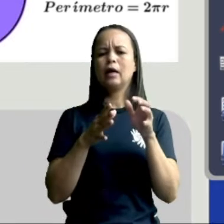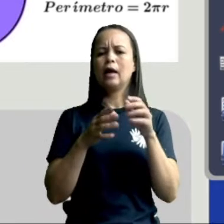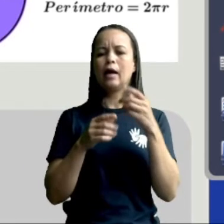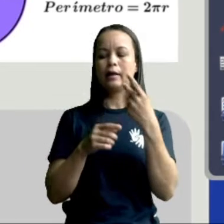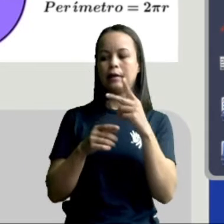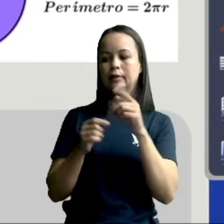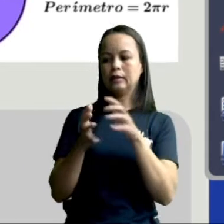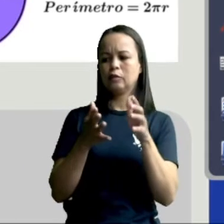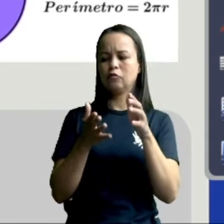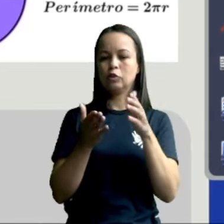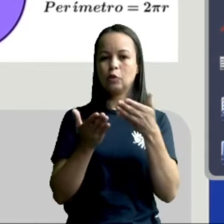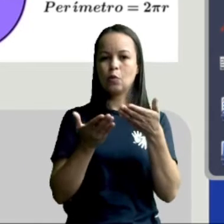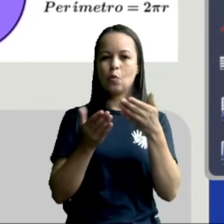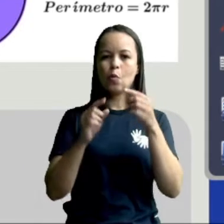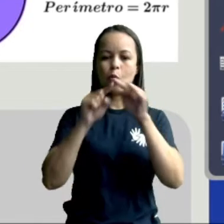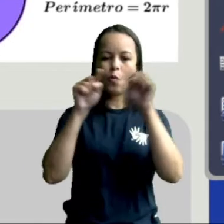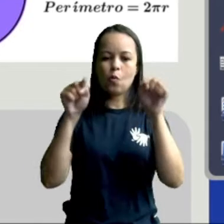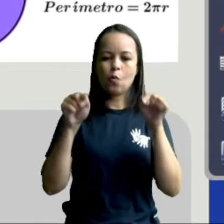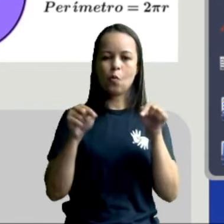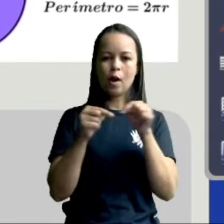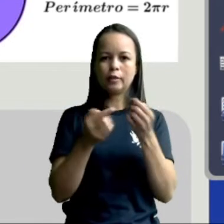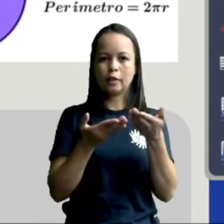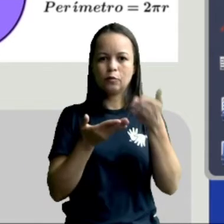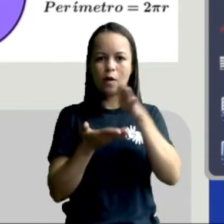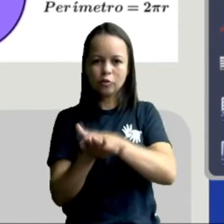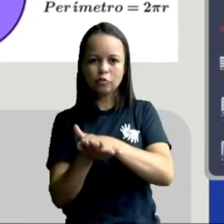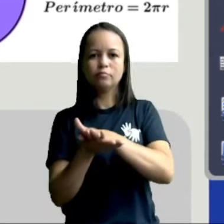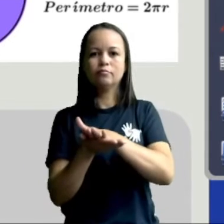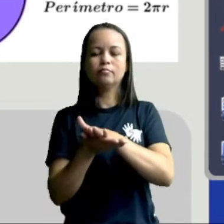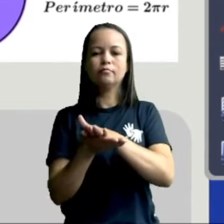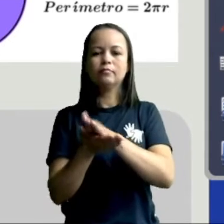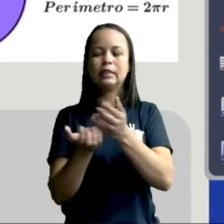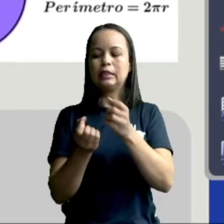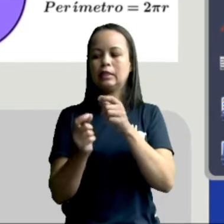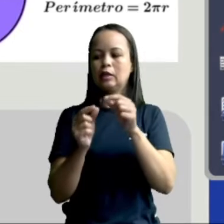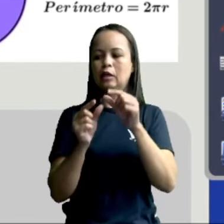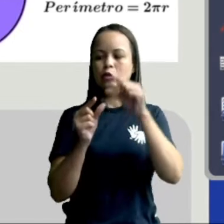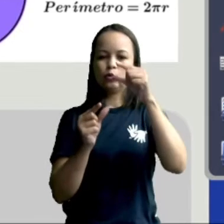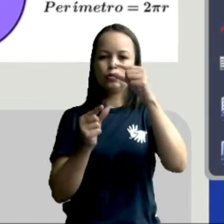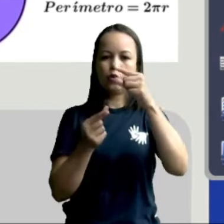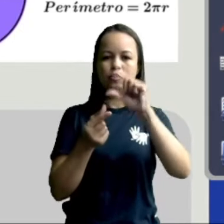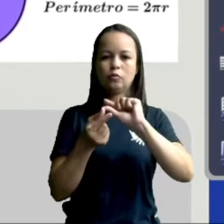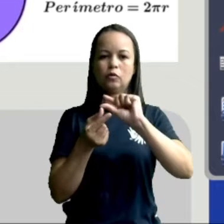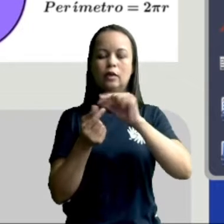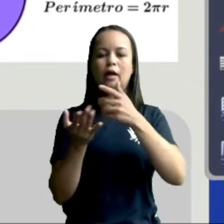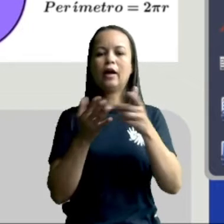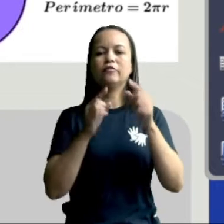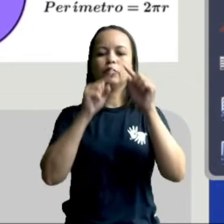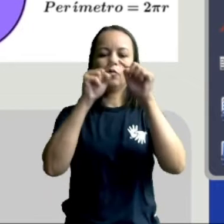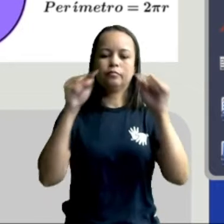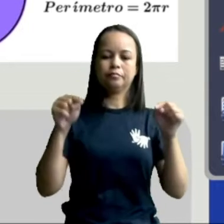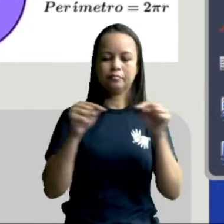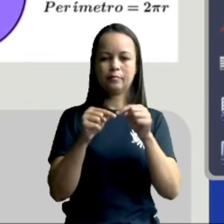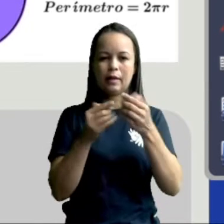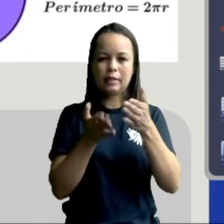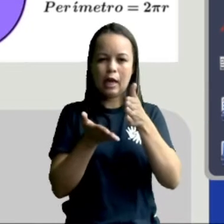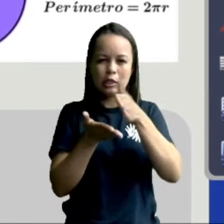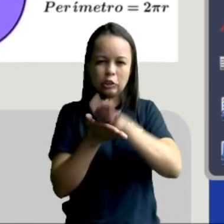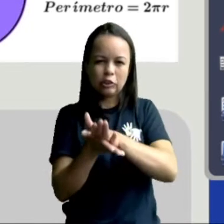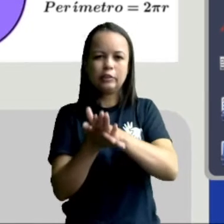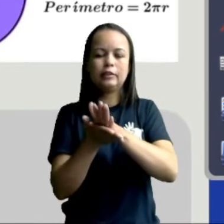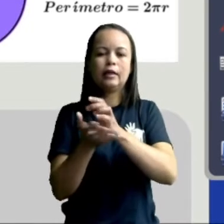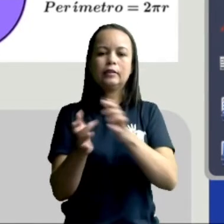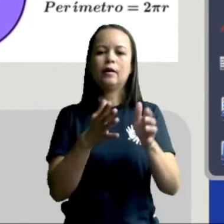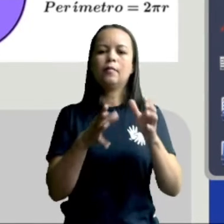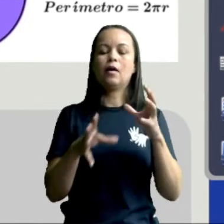fosse um quadrado achatadinho. Ó. A gente pegou o quadrado e apertou nessas duas pontas. Aí ficou a figura mais achatada, né?